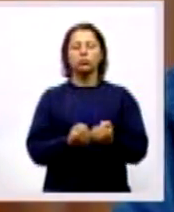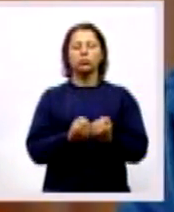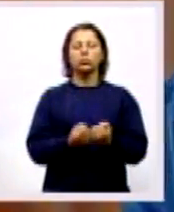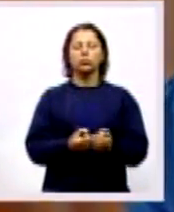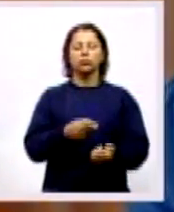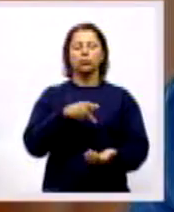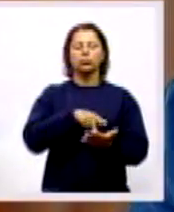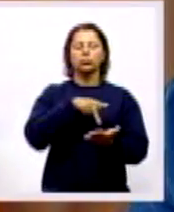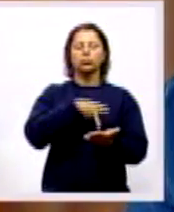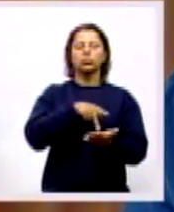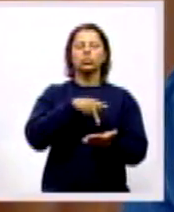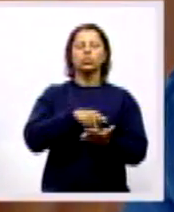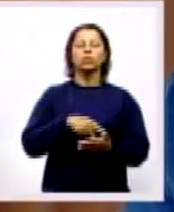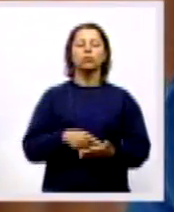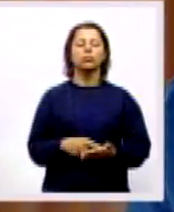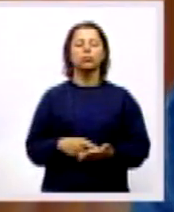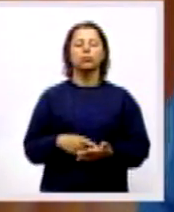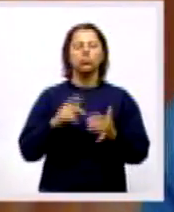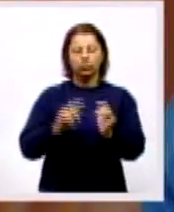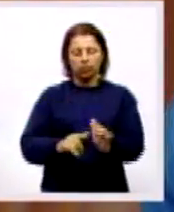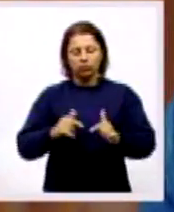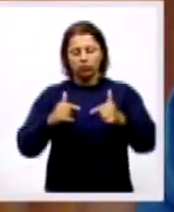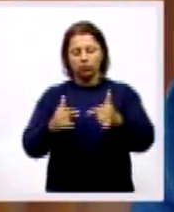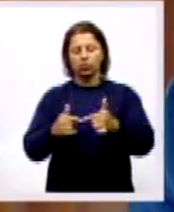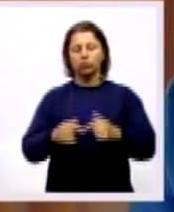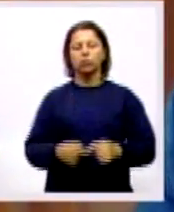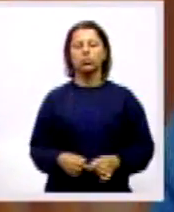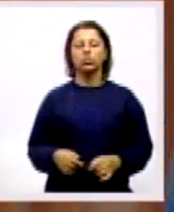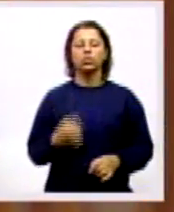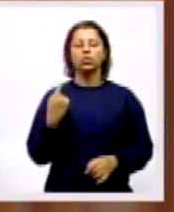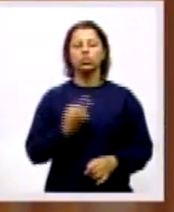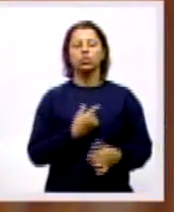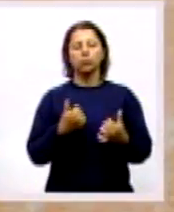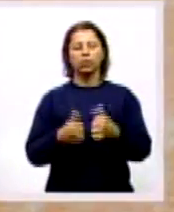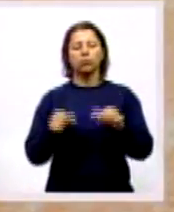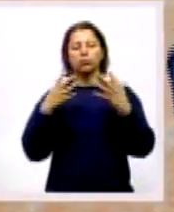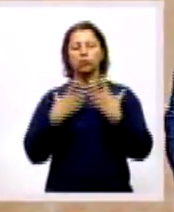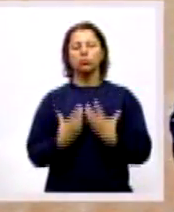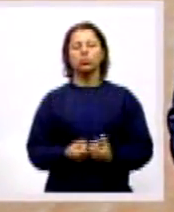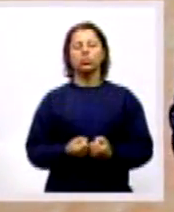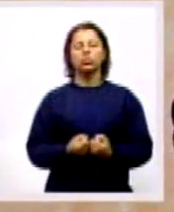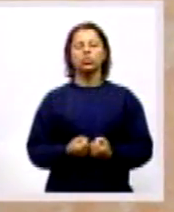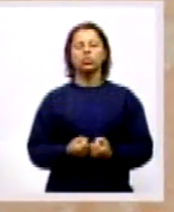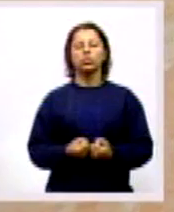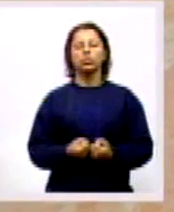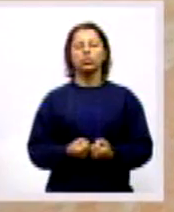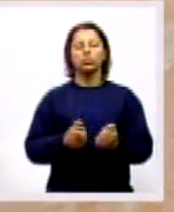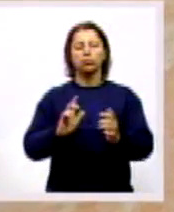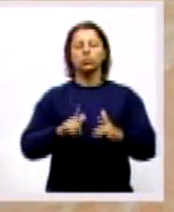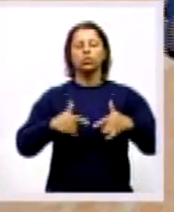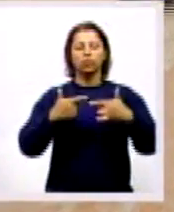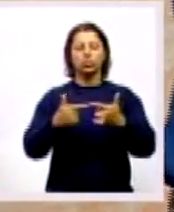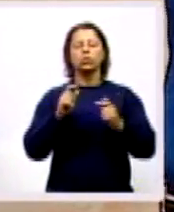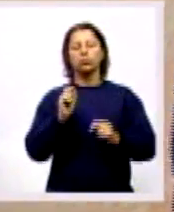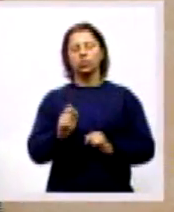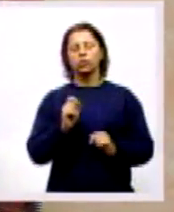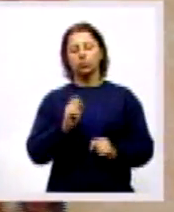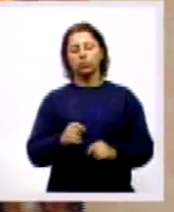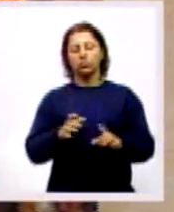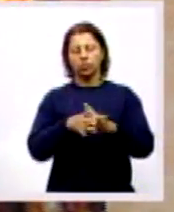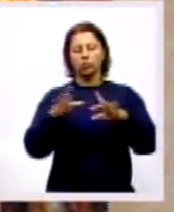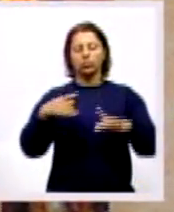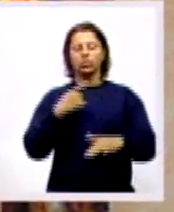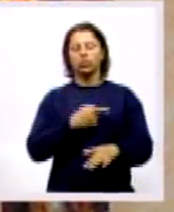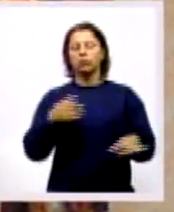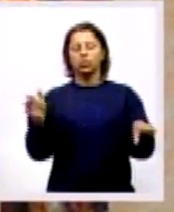de uma verdade, de uma luta, nós estamos tomando posse de armas que nos possibilitem chegar ao